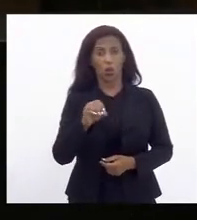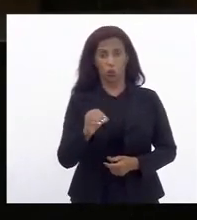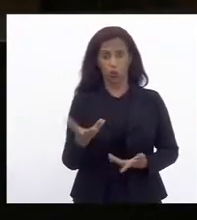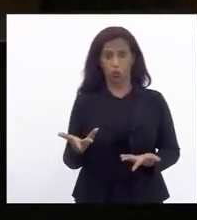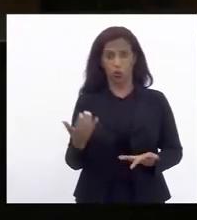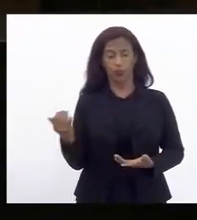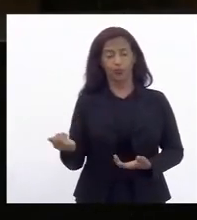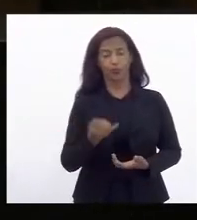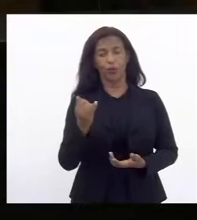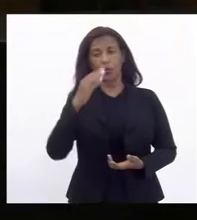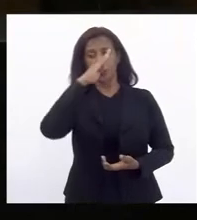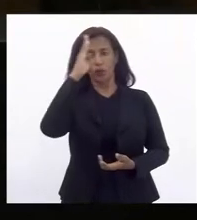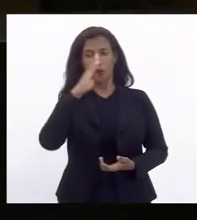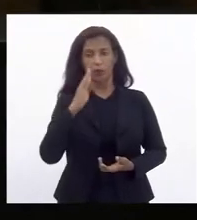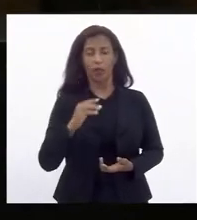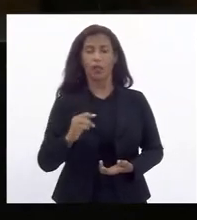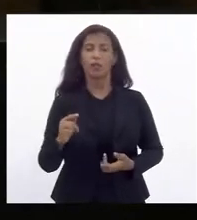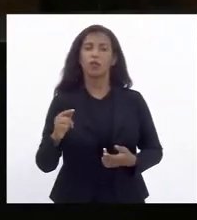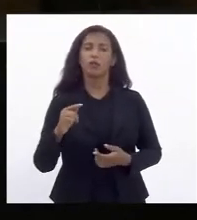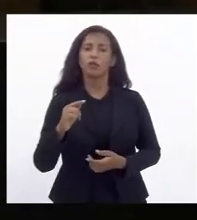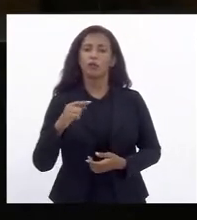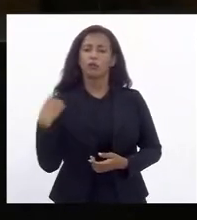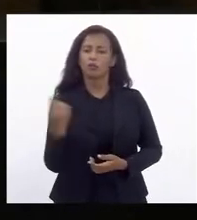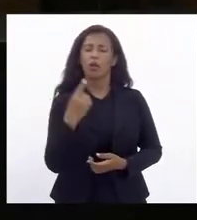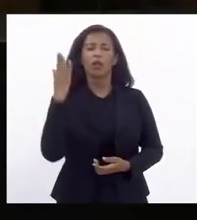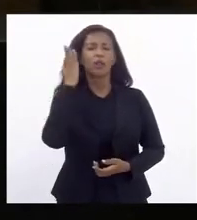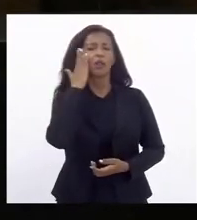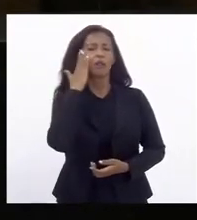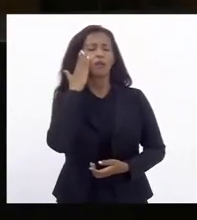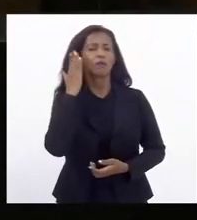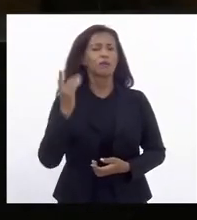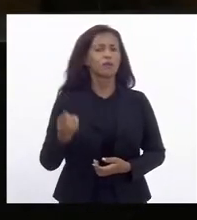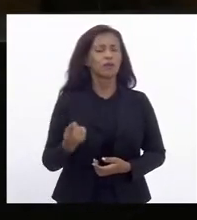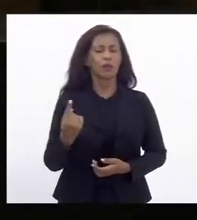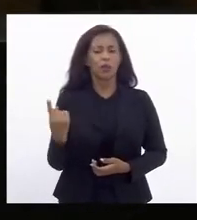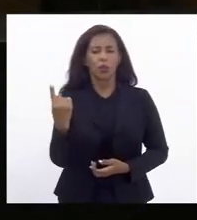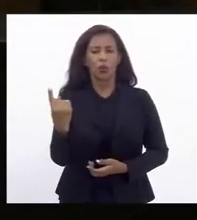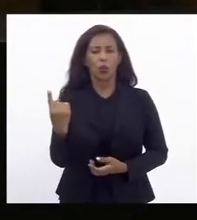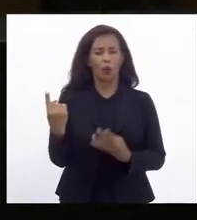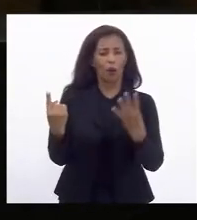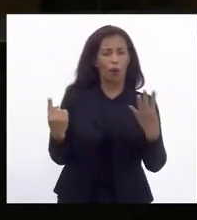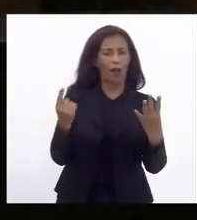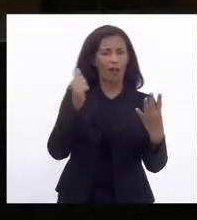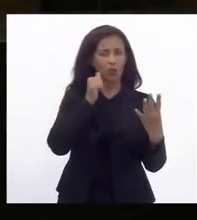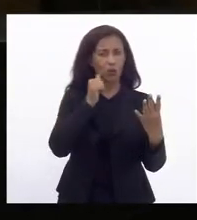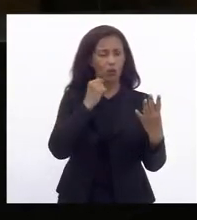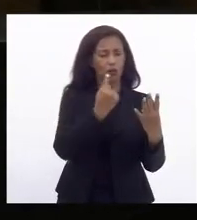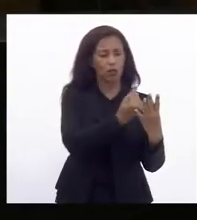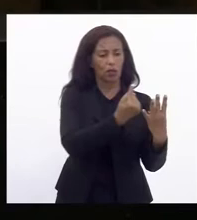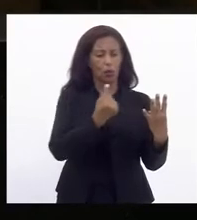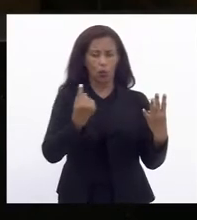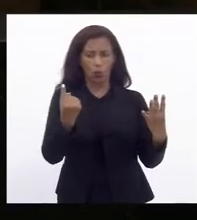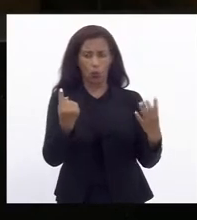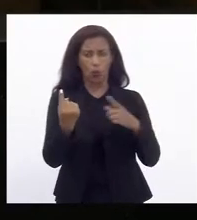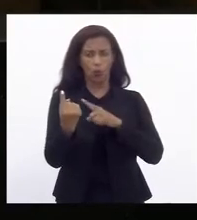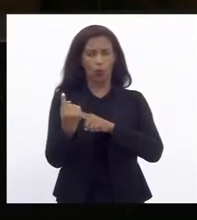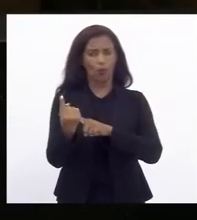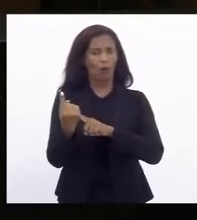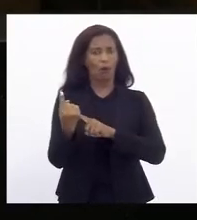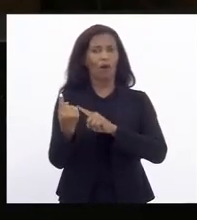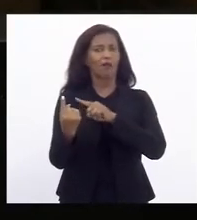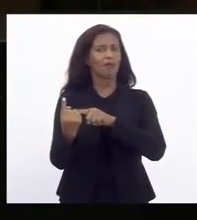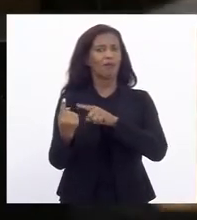No Brasil, a gente também sabe que uma entre quatro meninas e jovens deixam